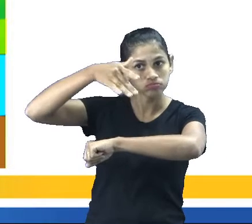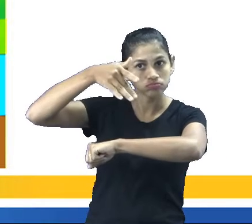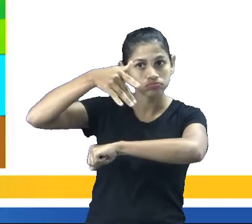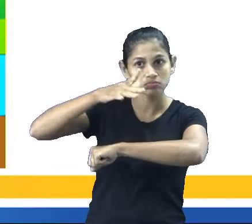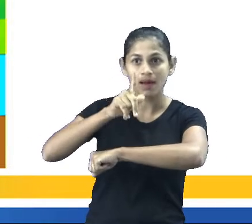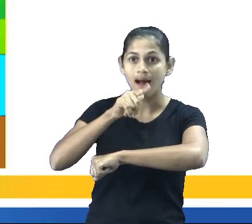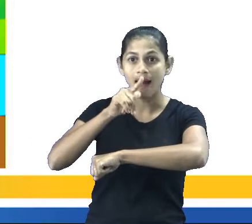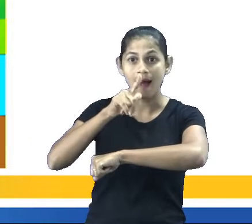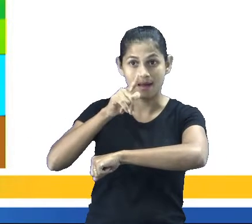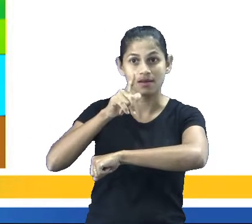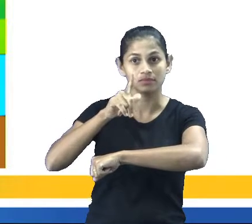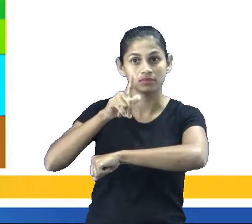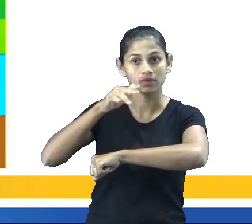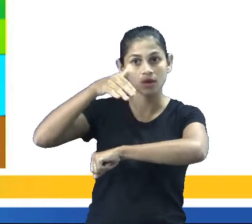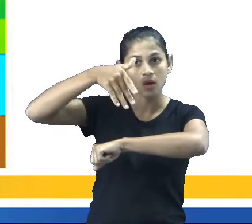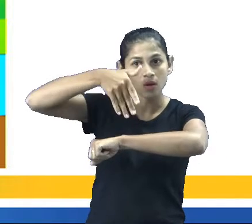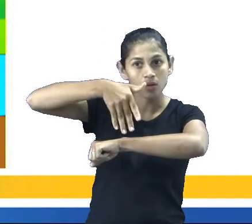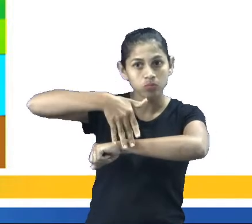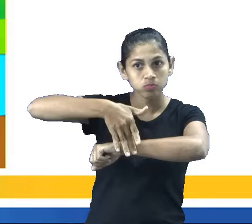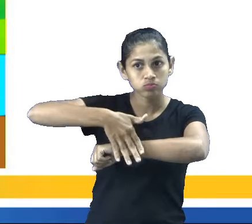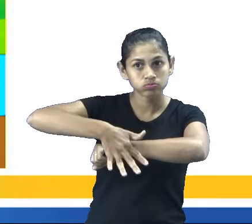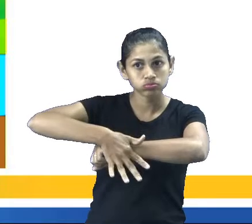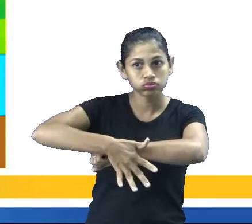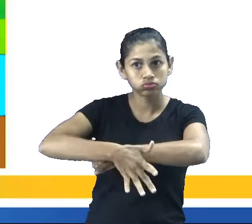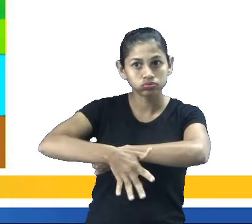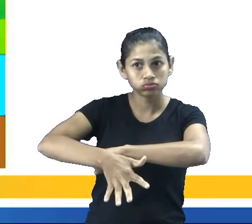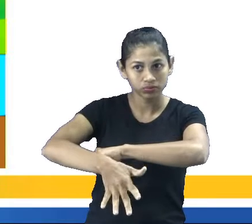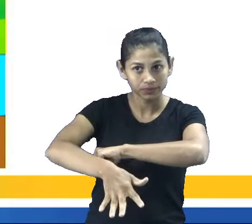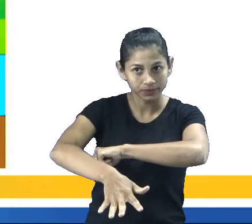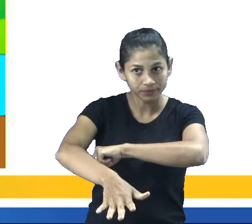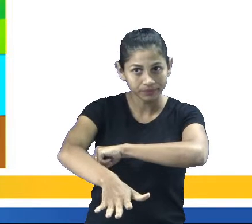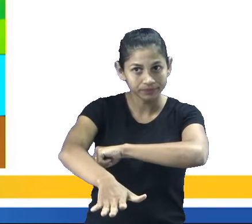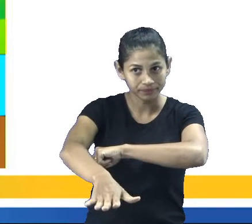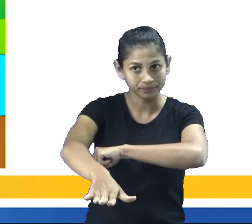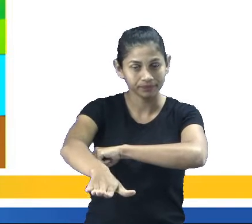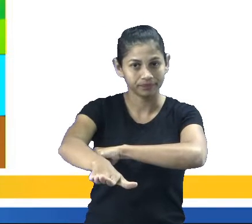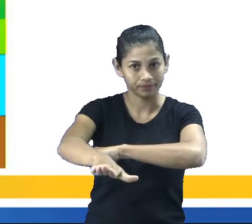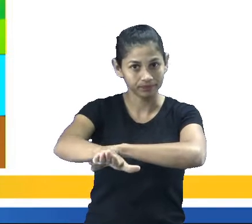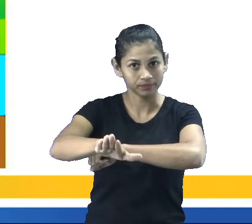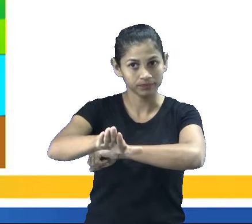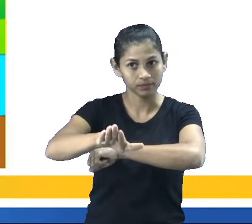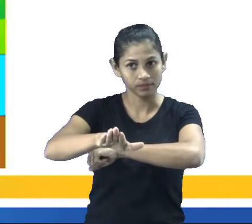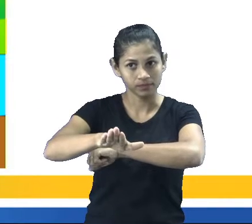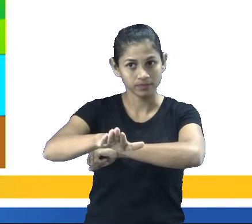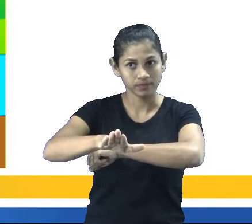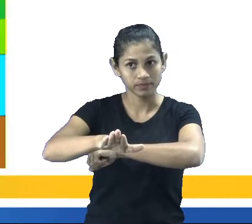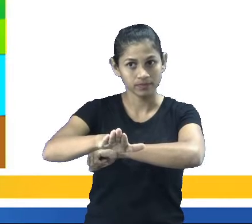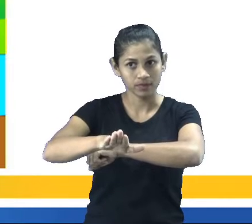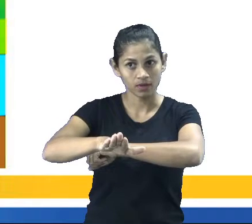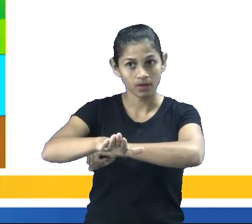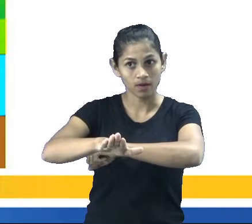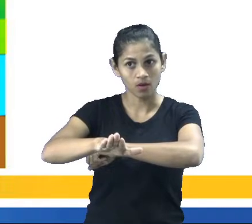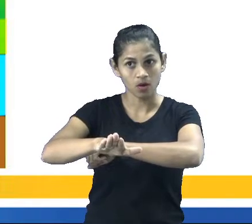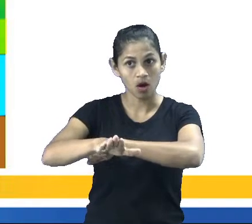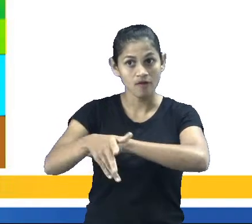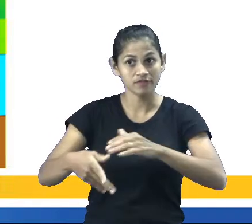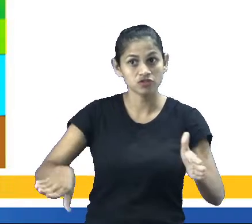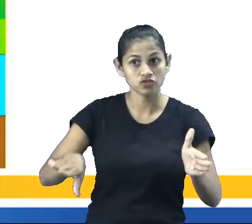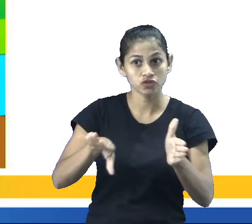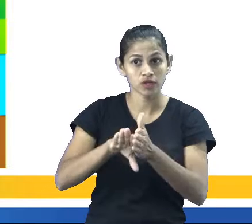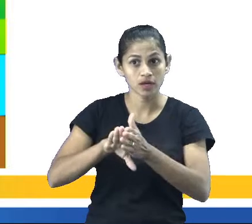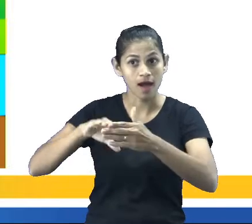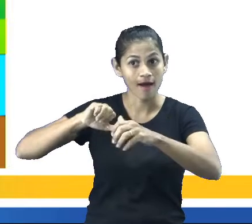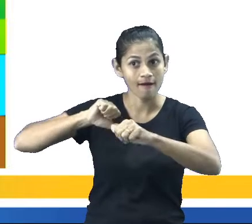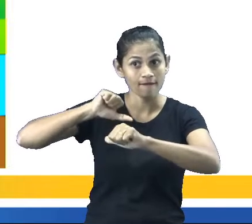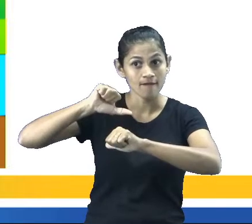hidrelétrica e aqui a água ela vai passar através dessas turbinas. Aqui ela vai chegar aqui, ó, e vai